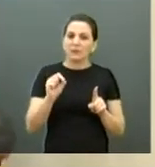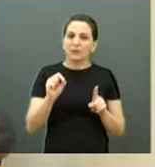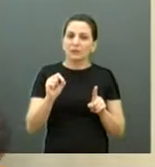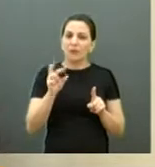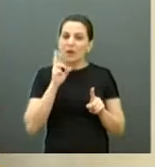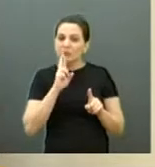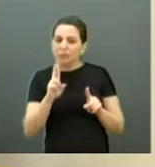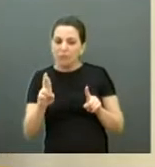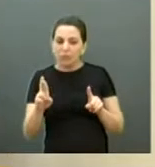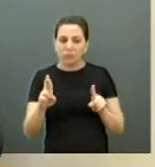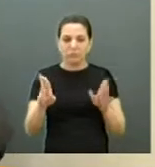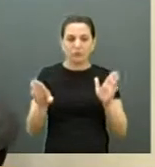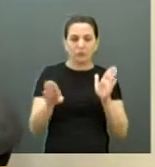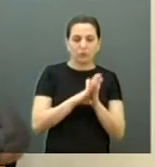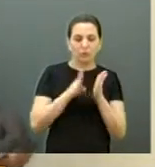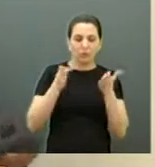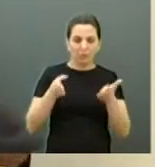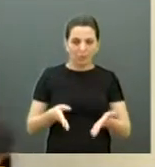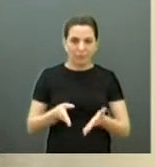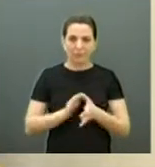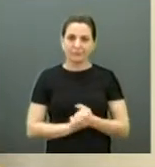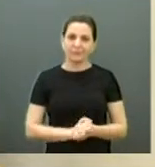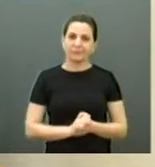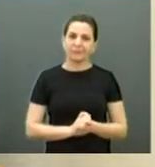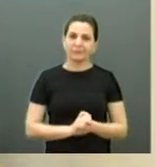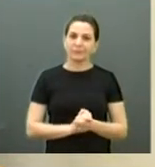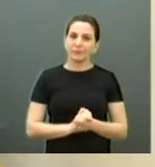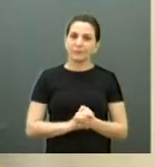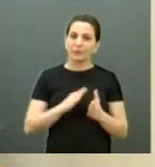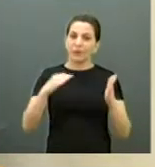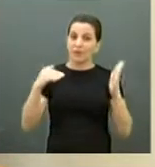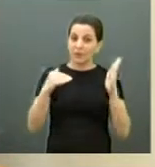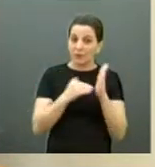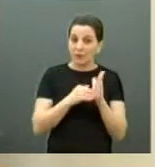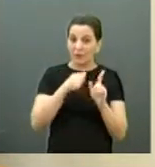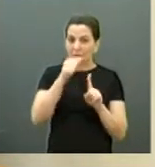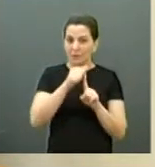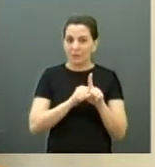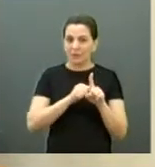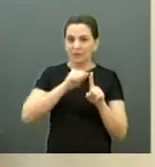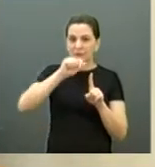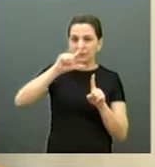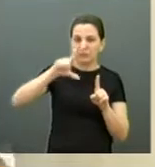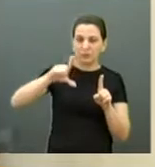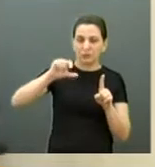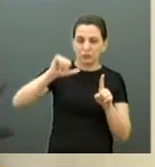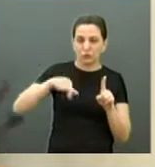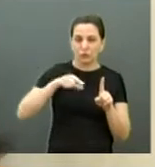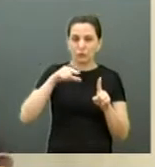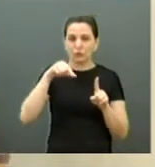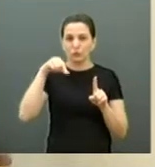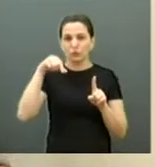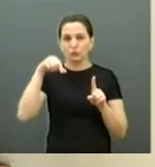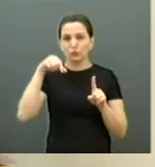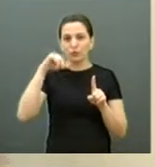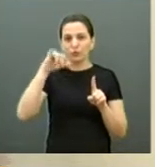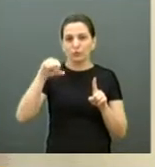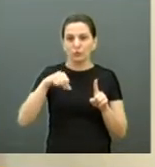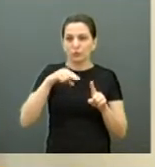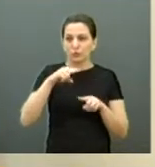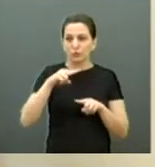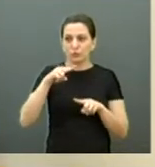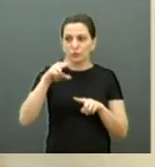chegou então até o mês de junho de 2014 a